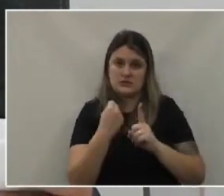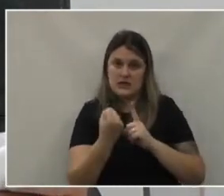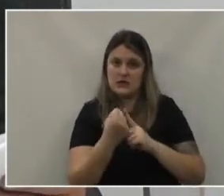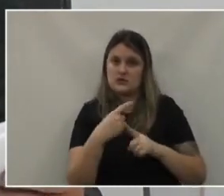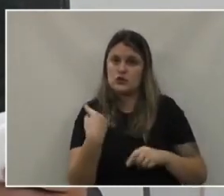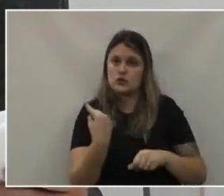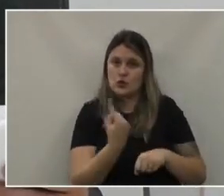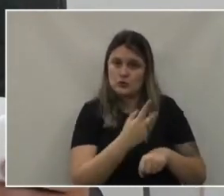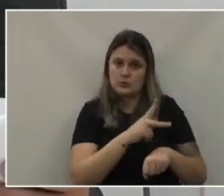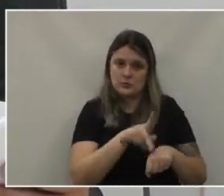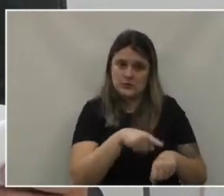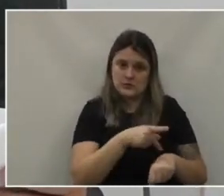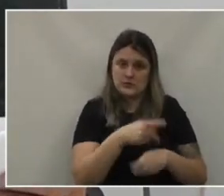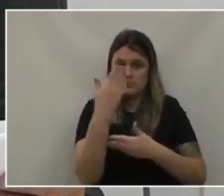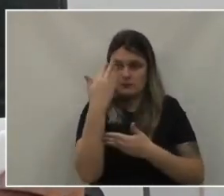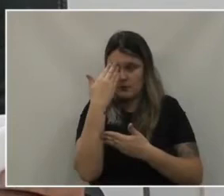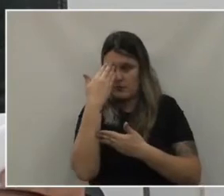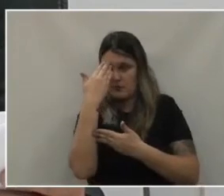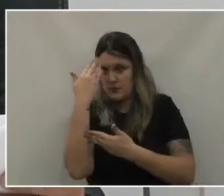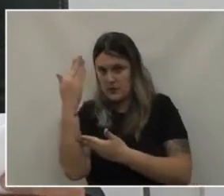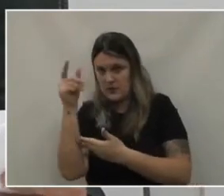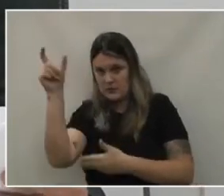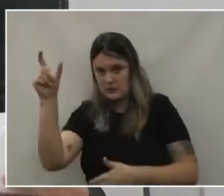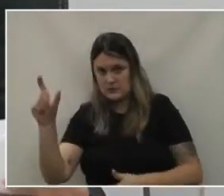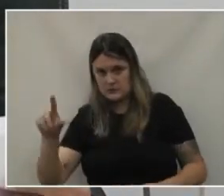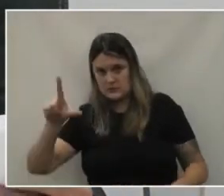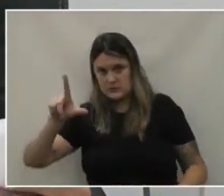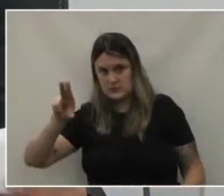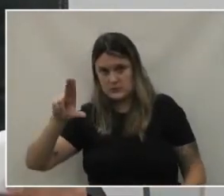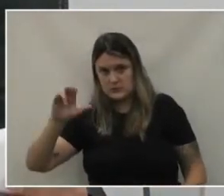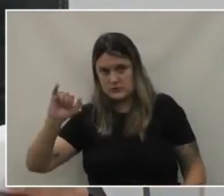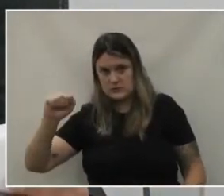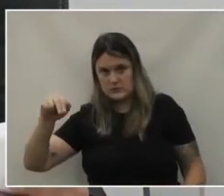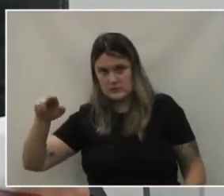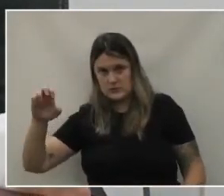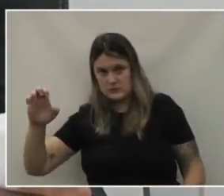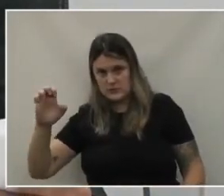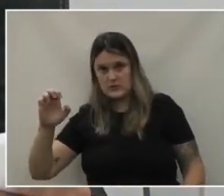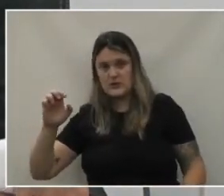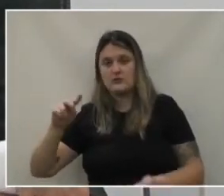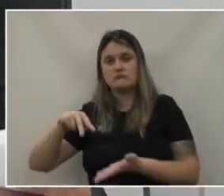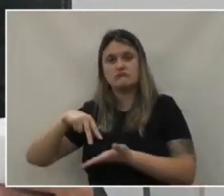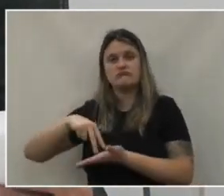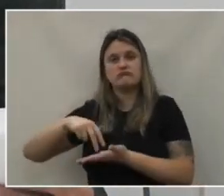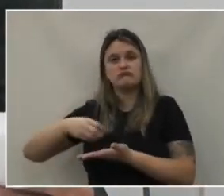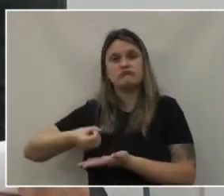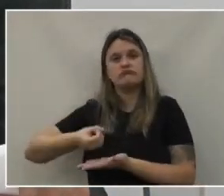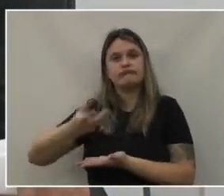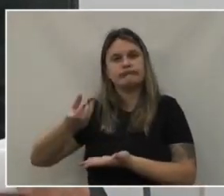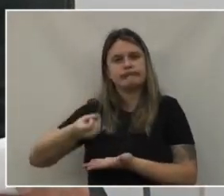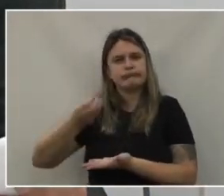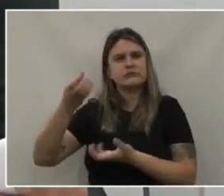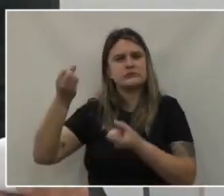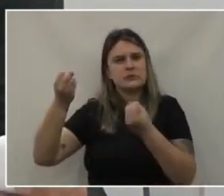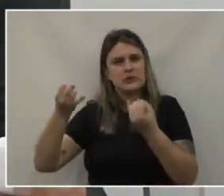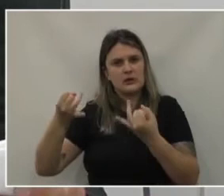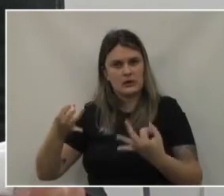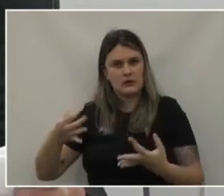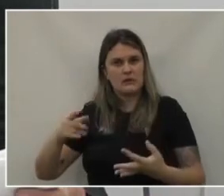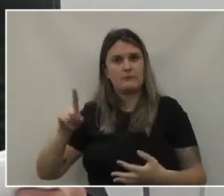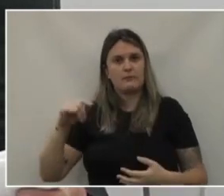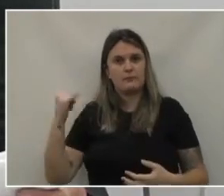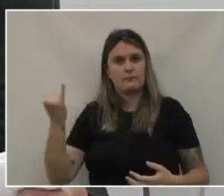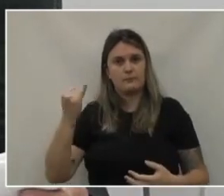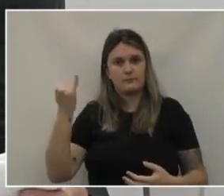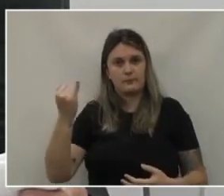país, na verdade. Então, obrigado pela Luciane, por vir expor, por vir nos trazer o assunto. Realmente é de suma